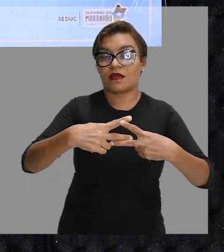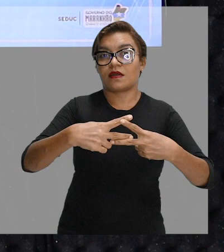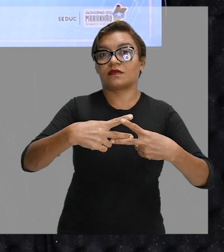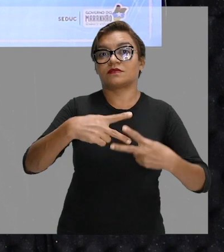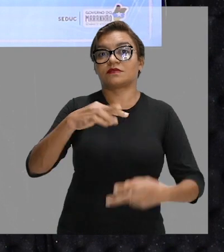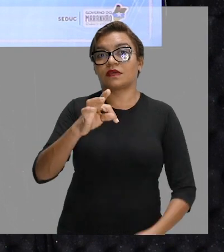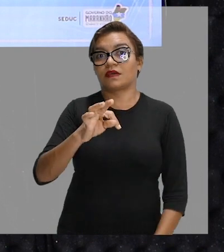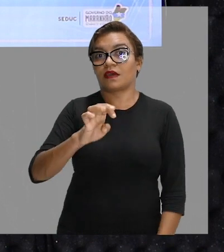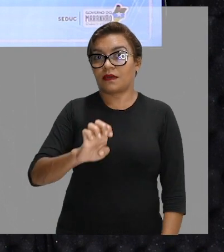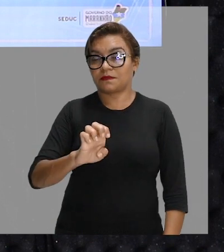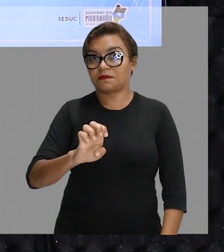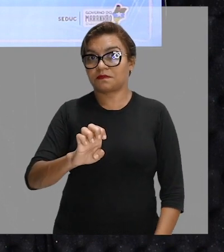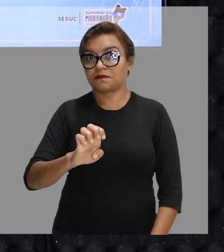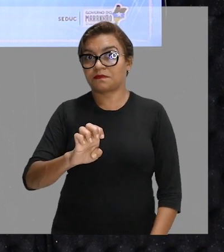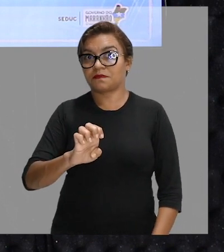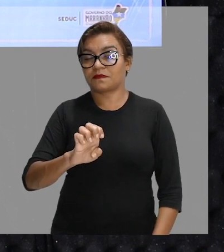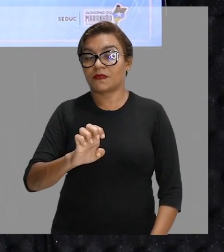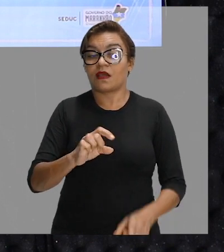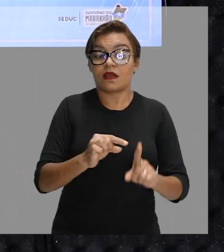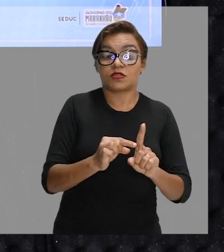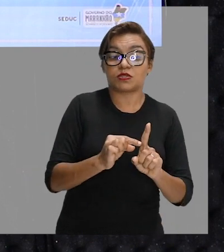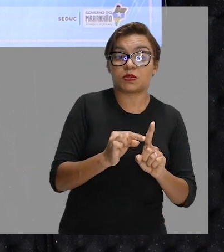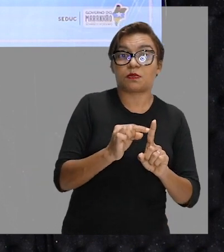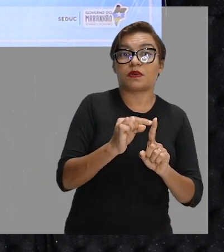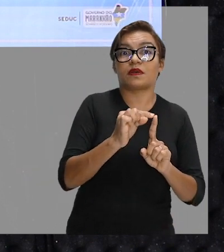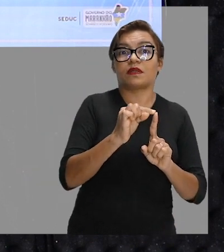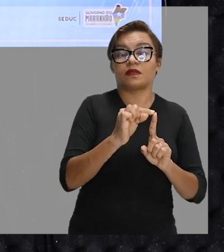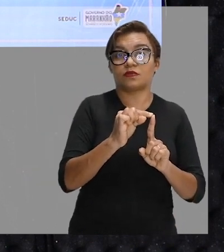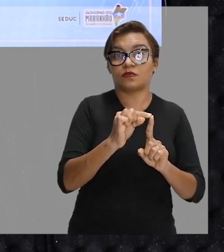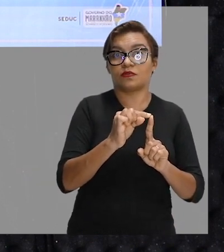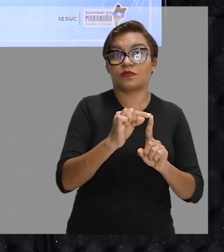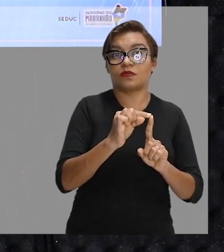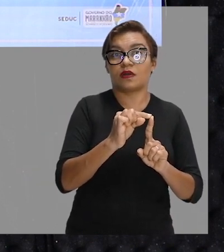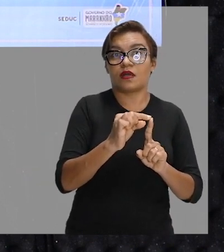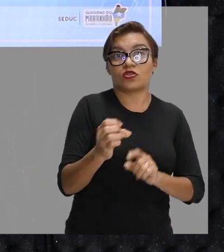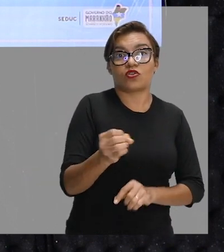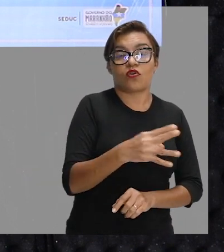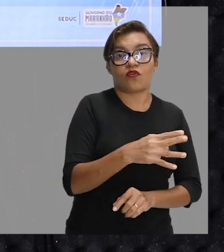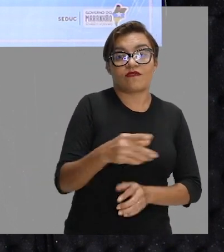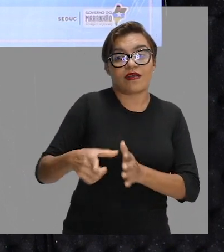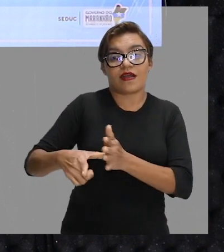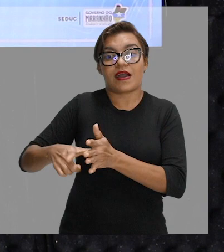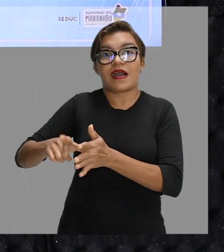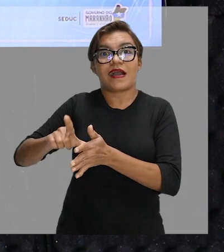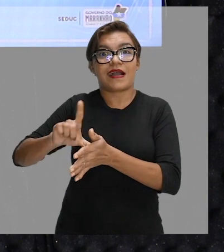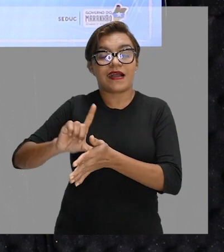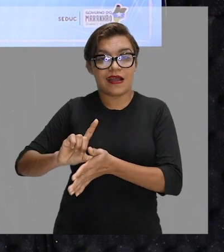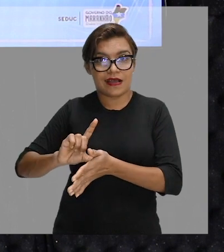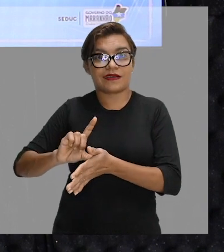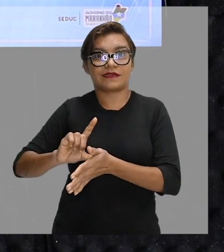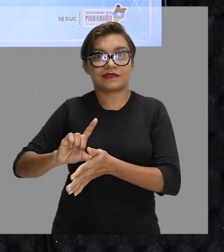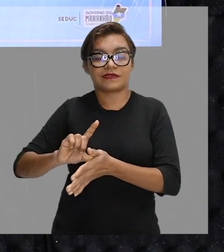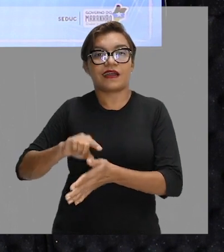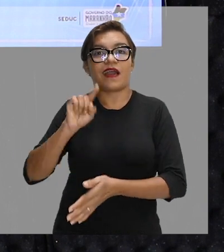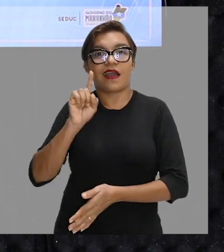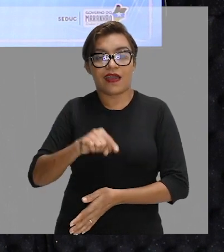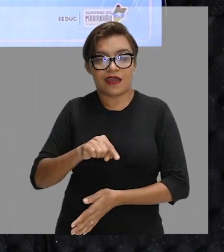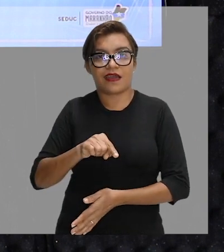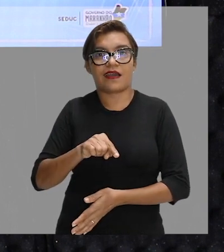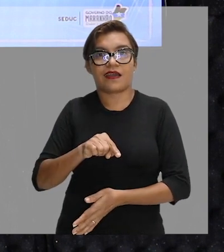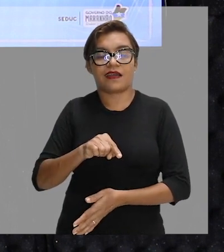diferença entre a nova temperatura de ebulição e a antiga temperatura de ebulição é o